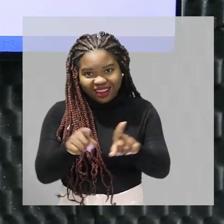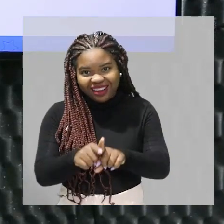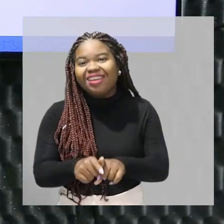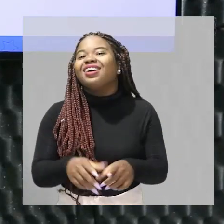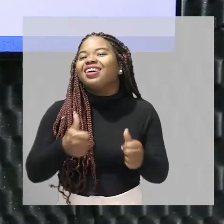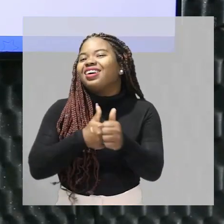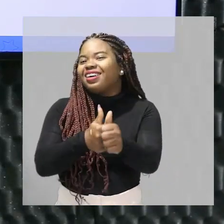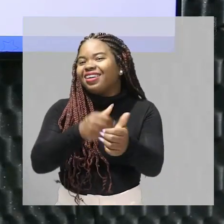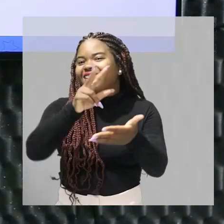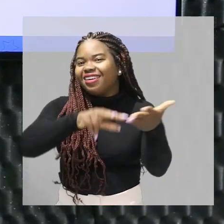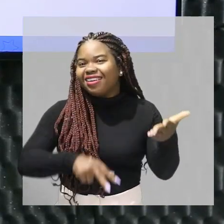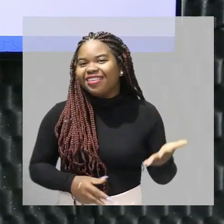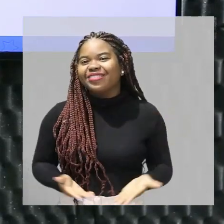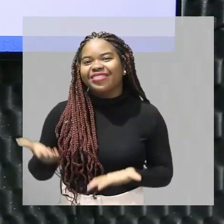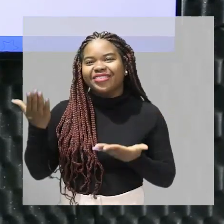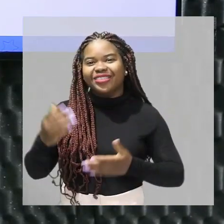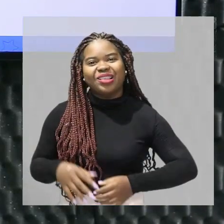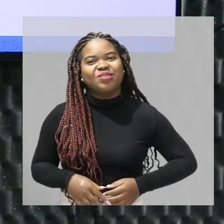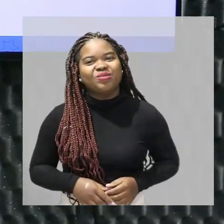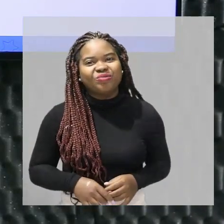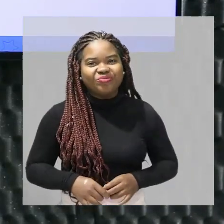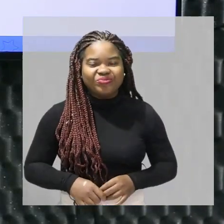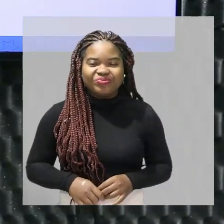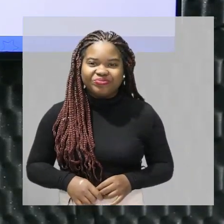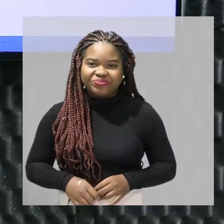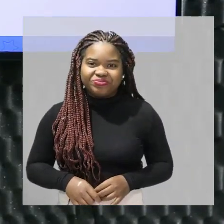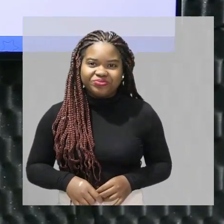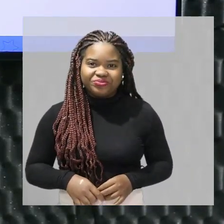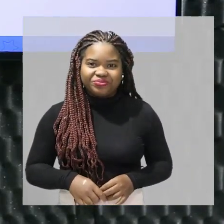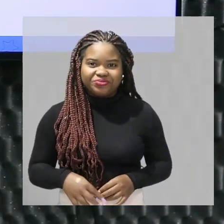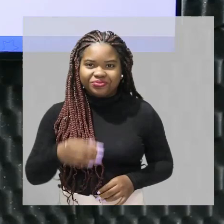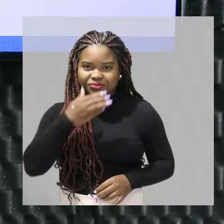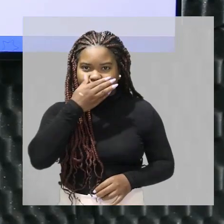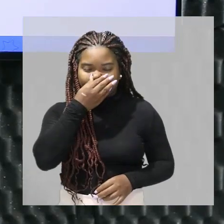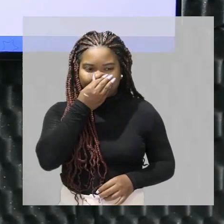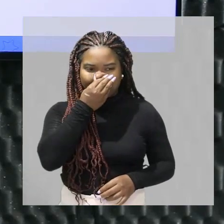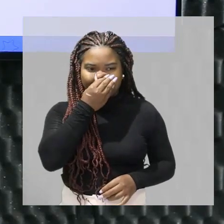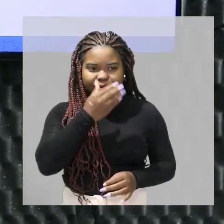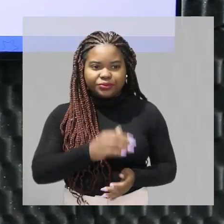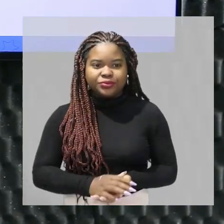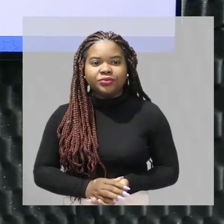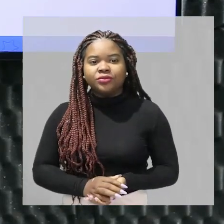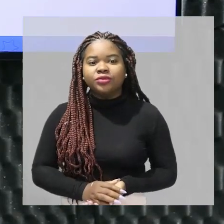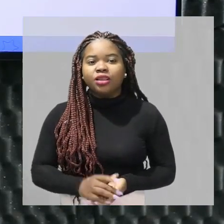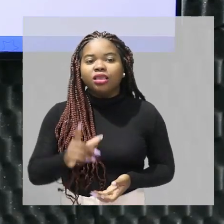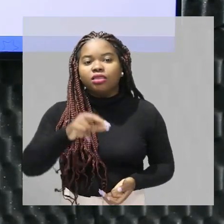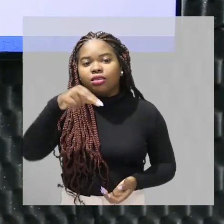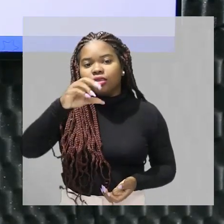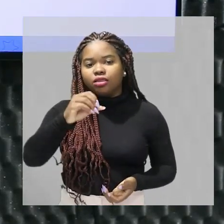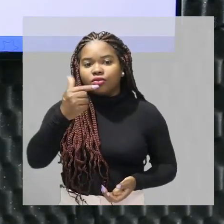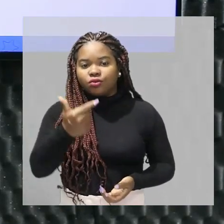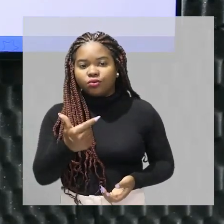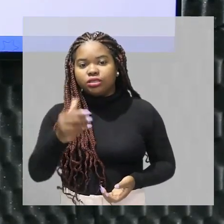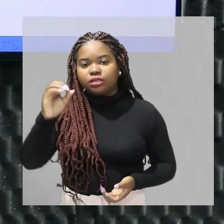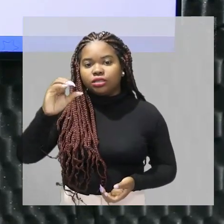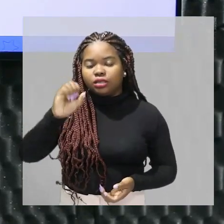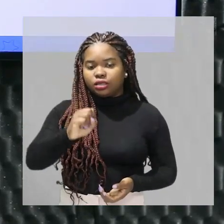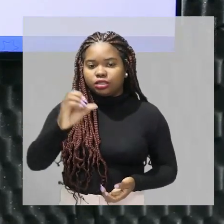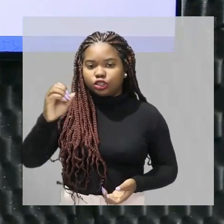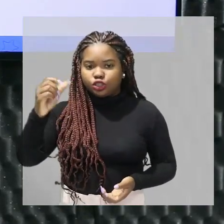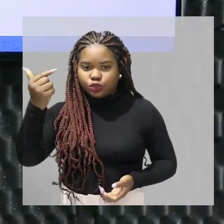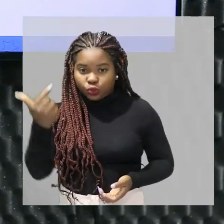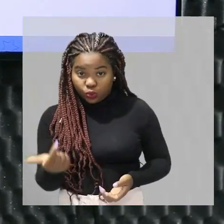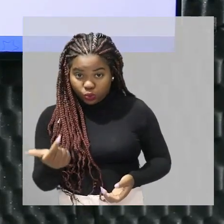vamos lá. O NO2 e o SO2, ou seja, o dióxido de nitrogênio e